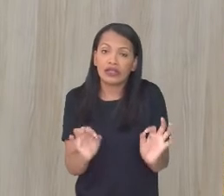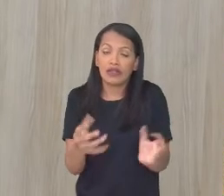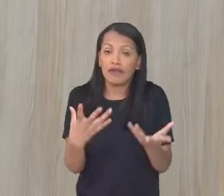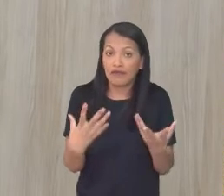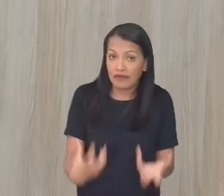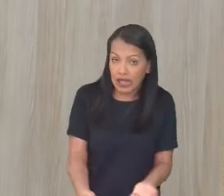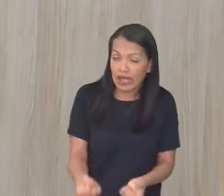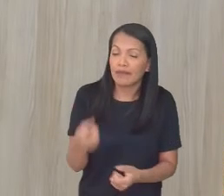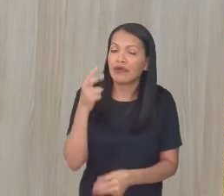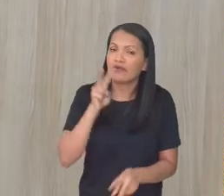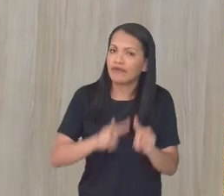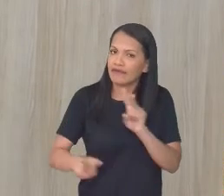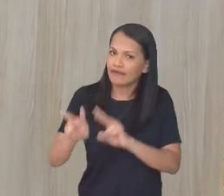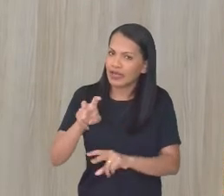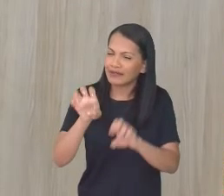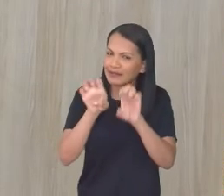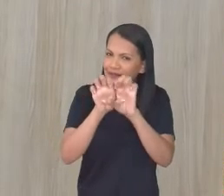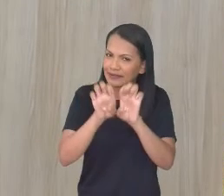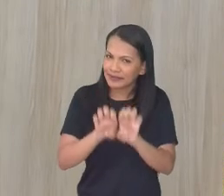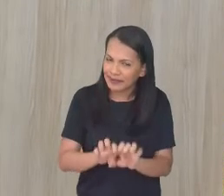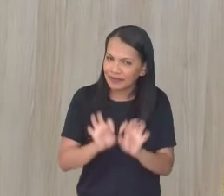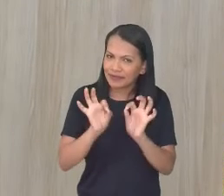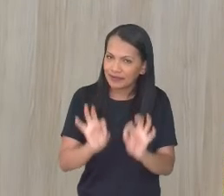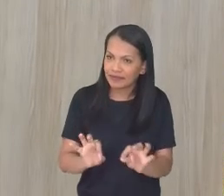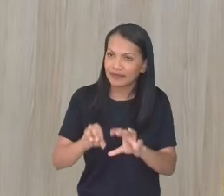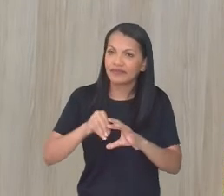essa parte, não é? Dentro da sinonímia.